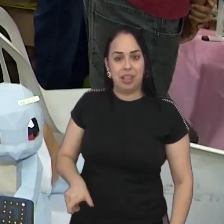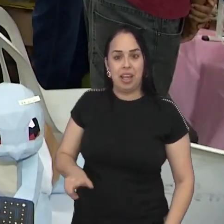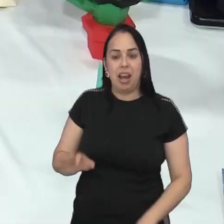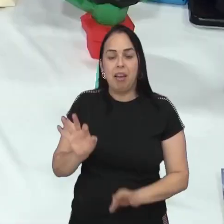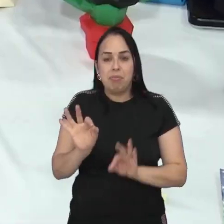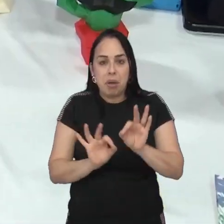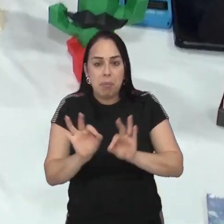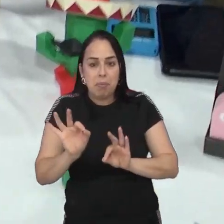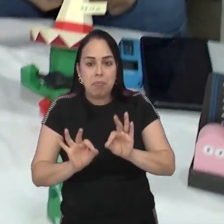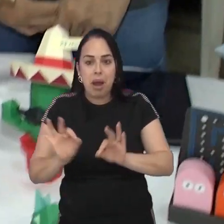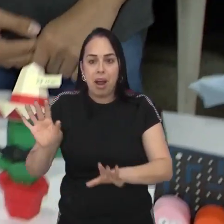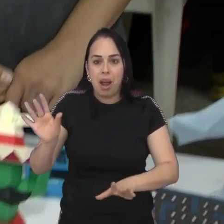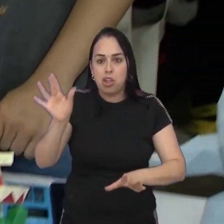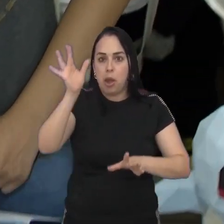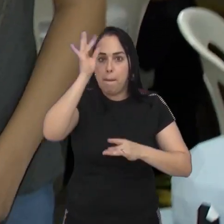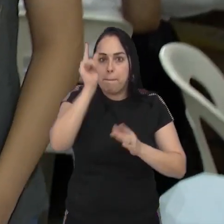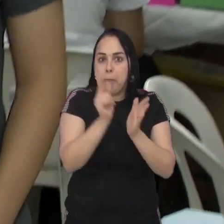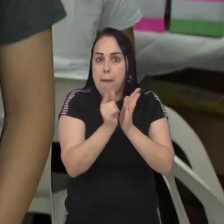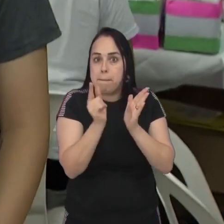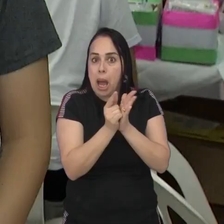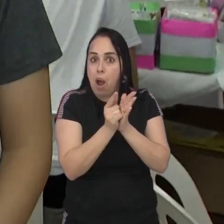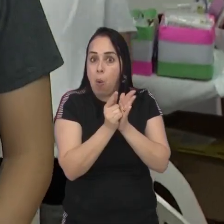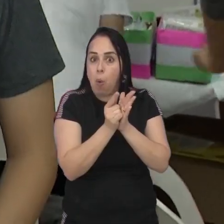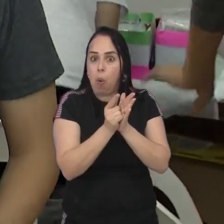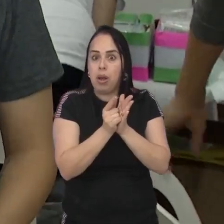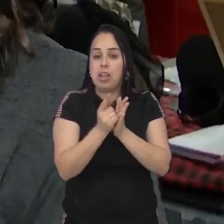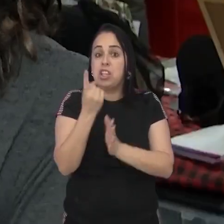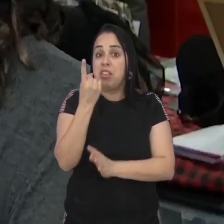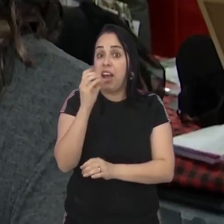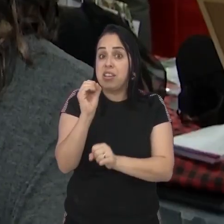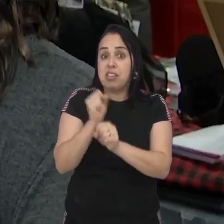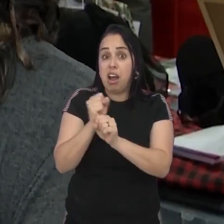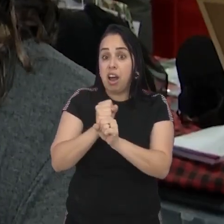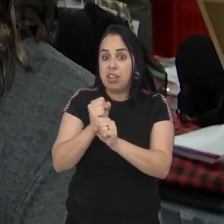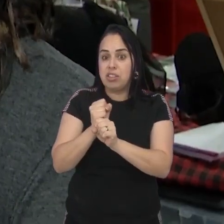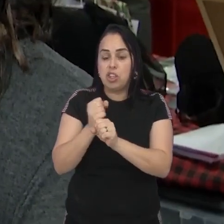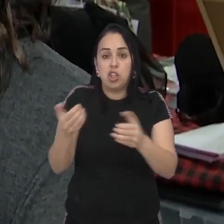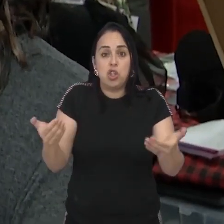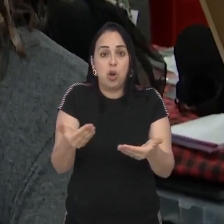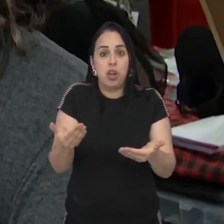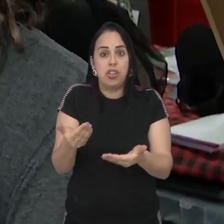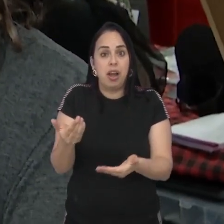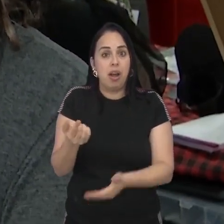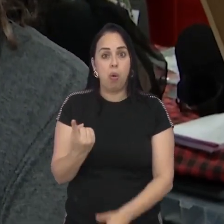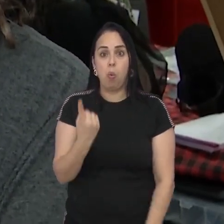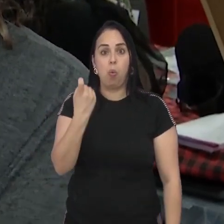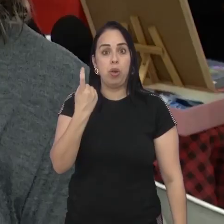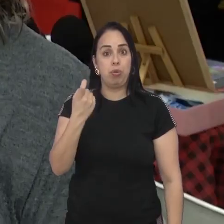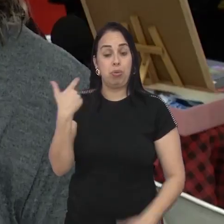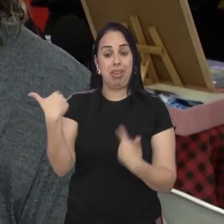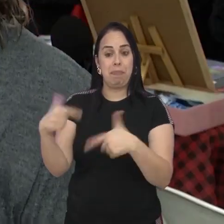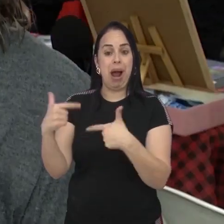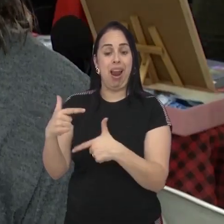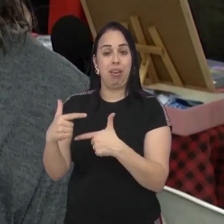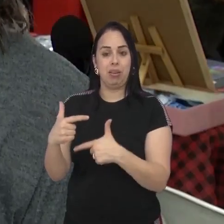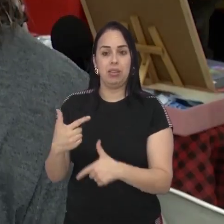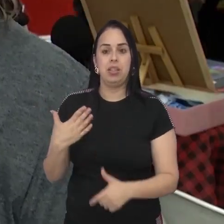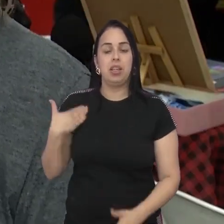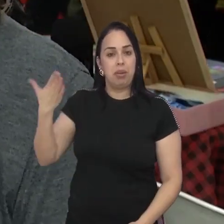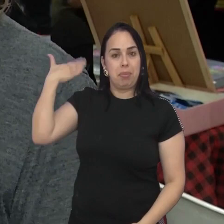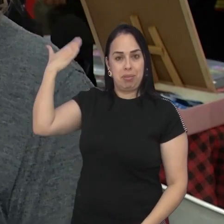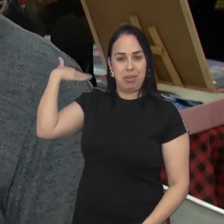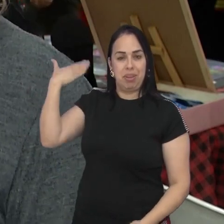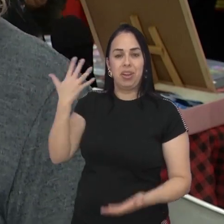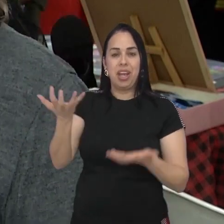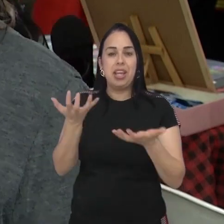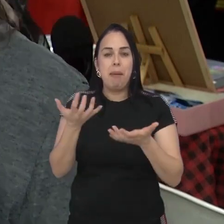exemplo, faz personagens de papel há 10 anos e hoje é sua principal fonte de renda. E aí eu comecei porque eu queria